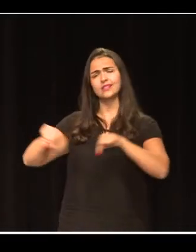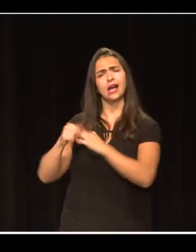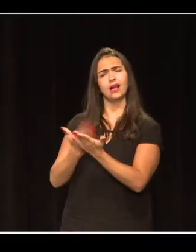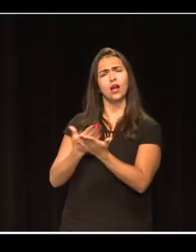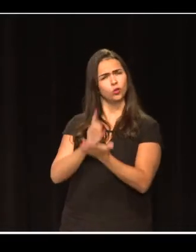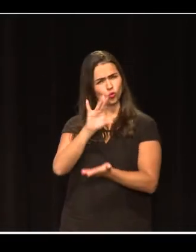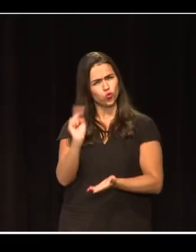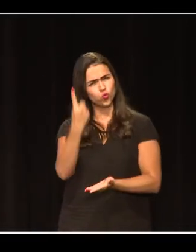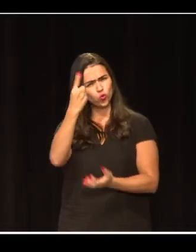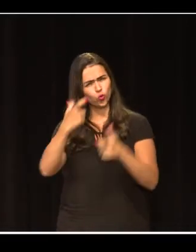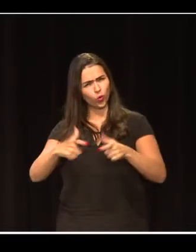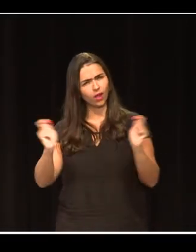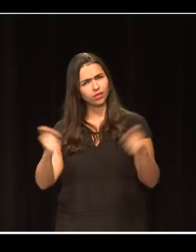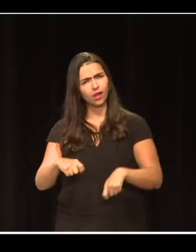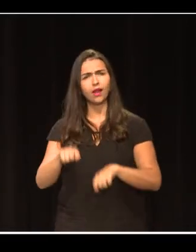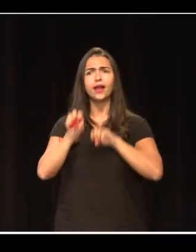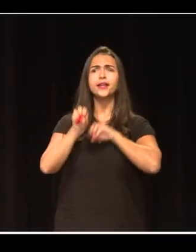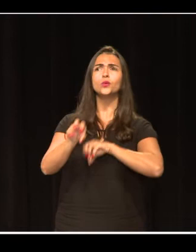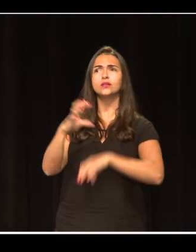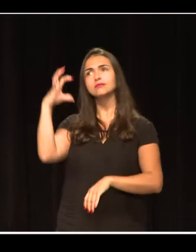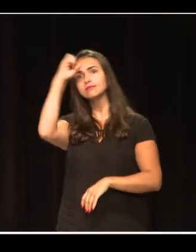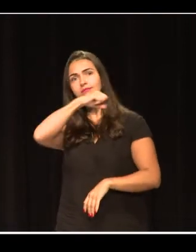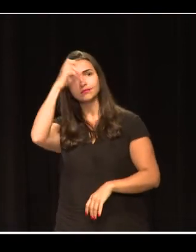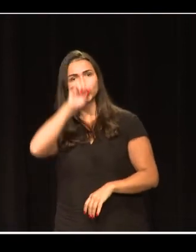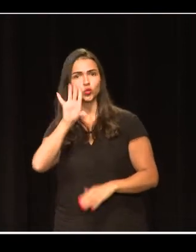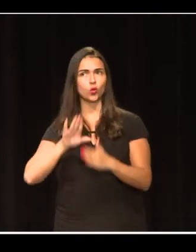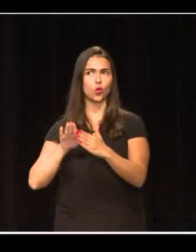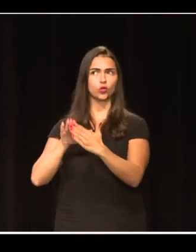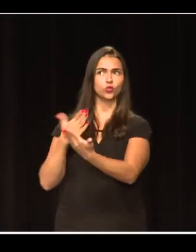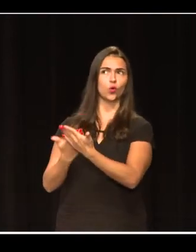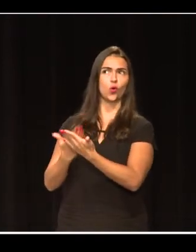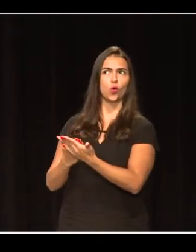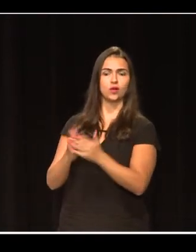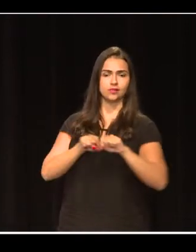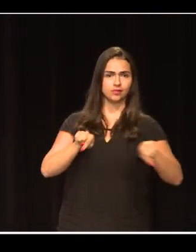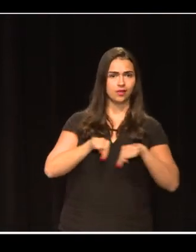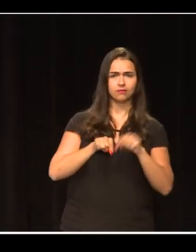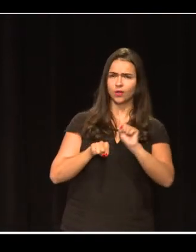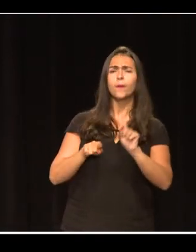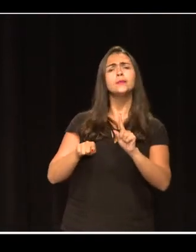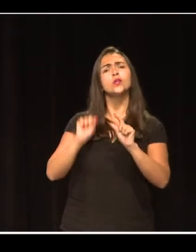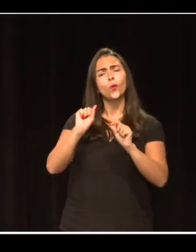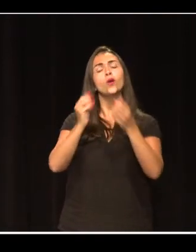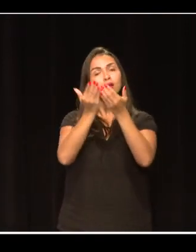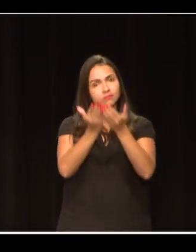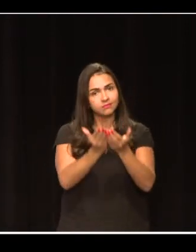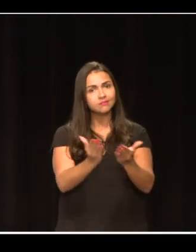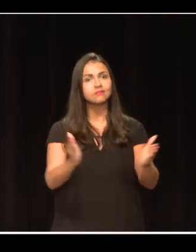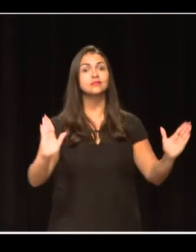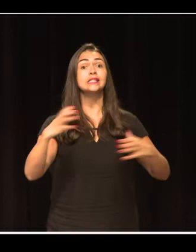lugar de educação, digamos assim, de aprendizagem, nem a escola, a gente entende que a gente precisa ampliar essa ideia de